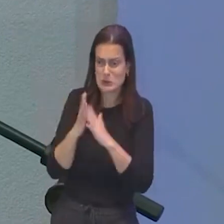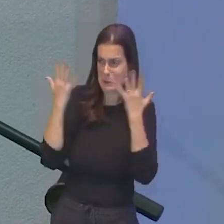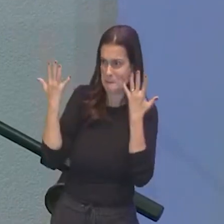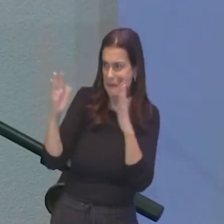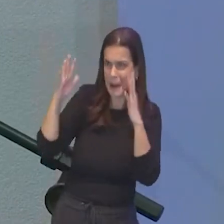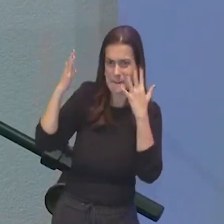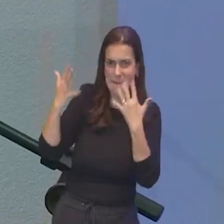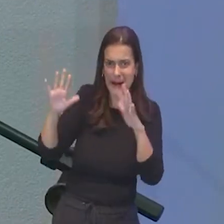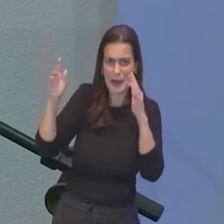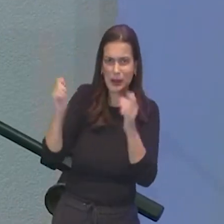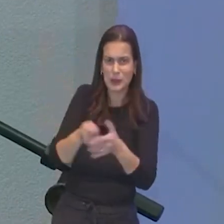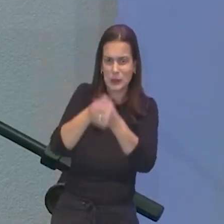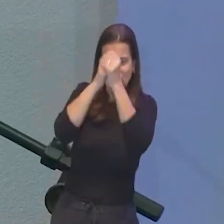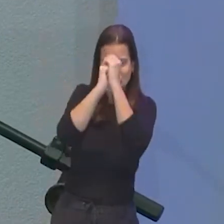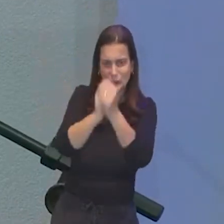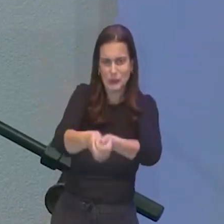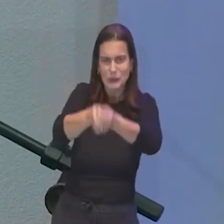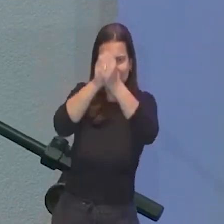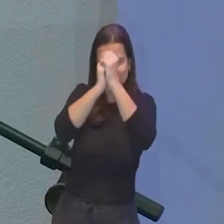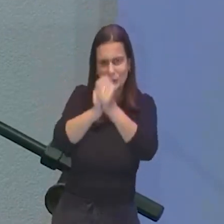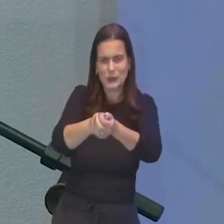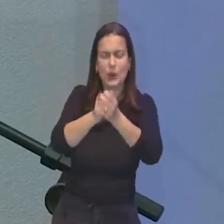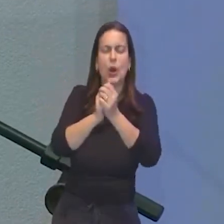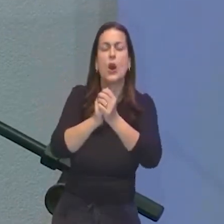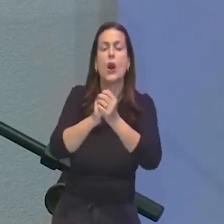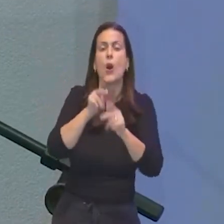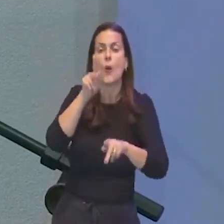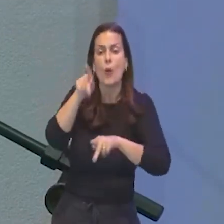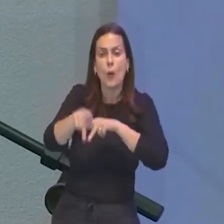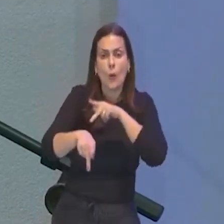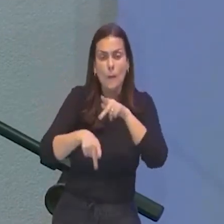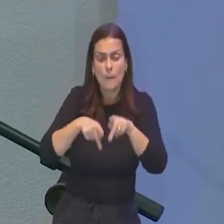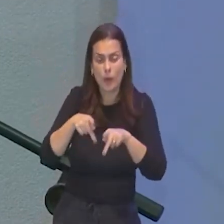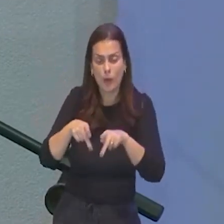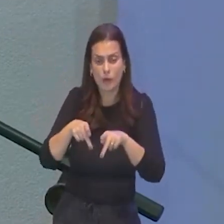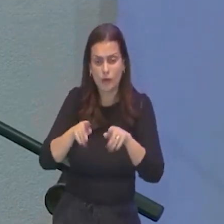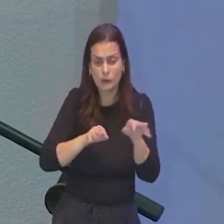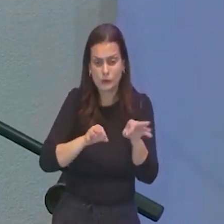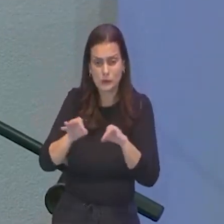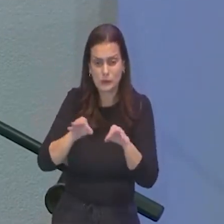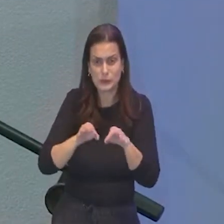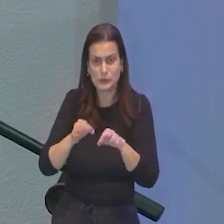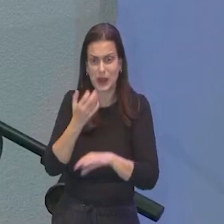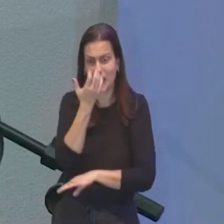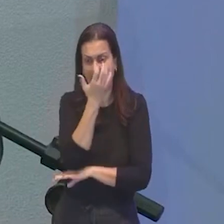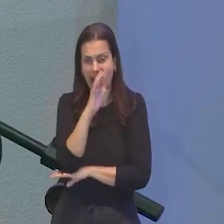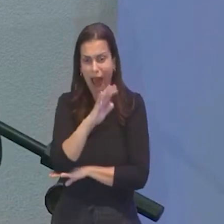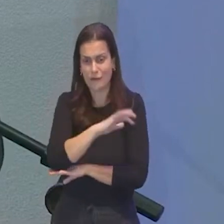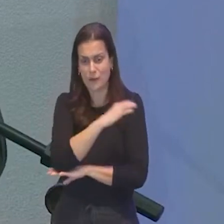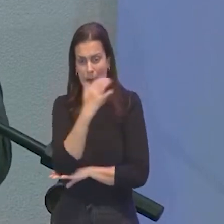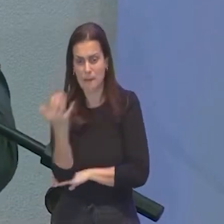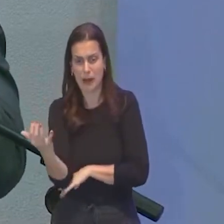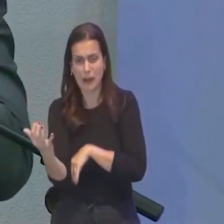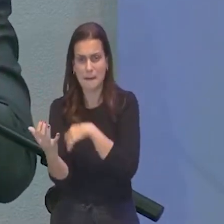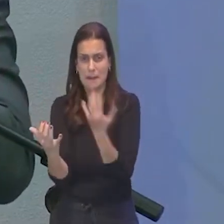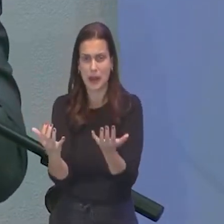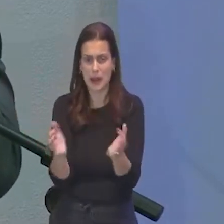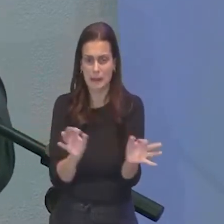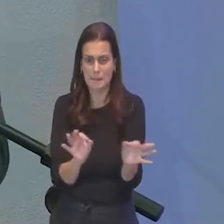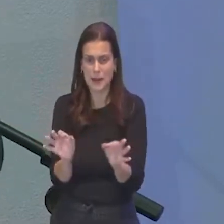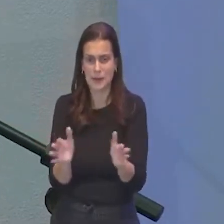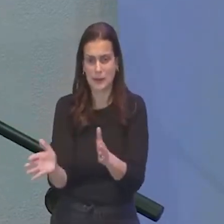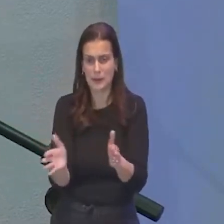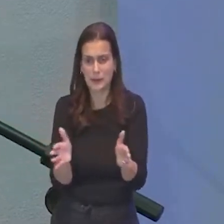com os seus ramos, o povo com as suas árvores cortadas, porque